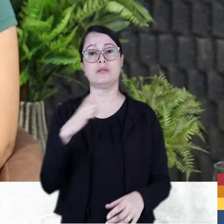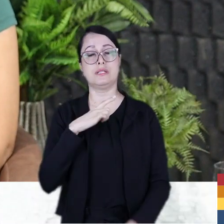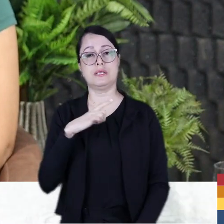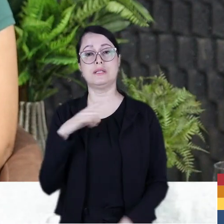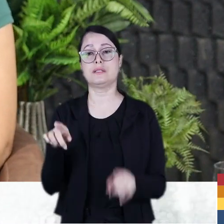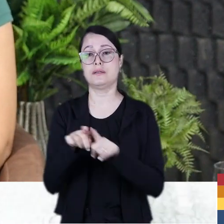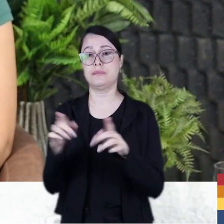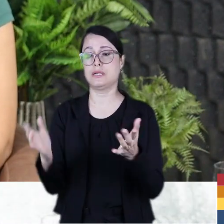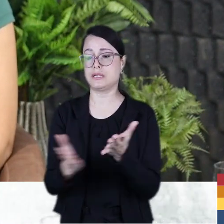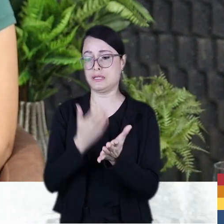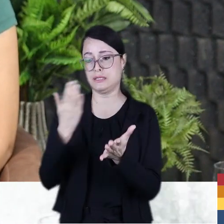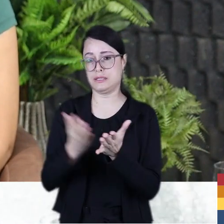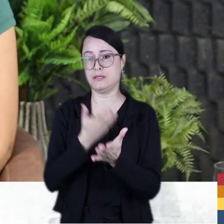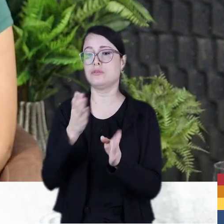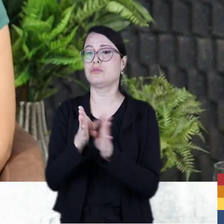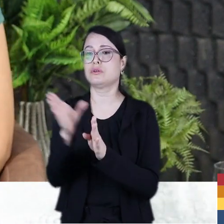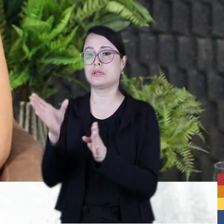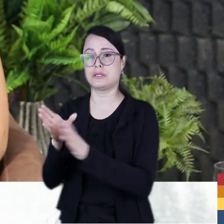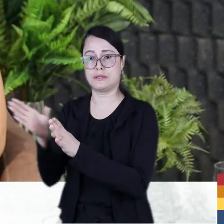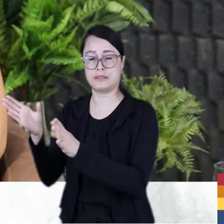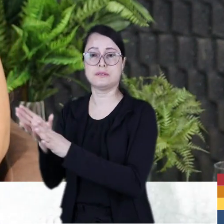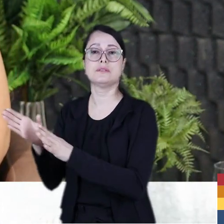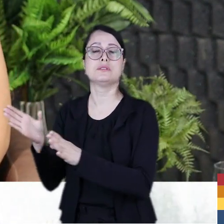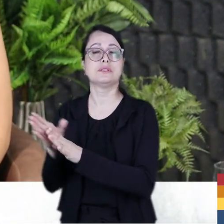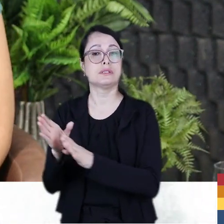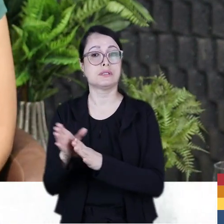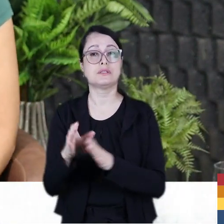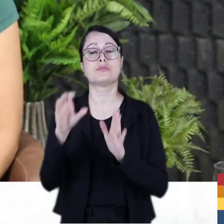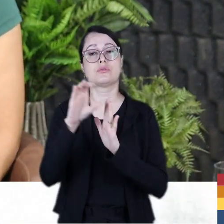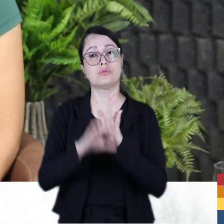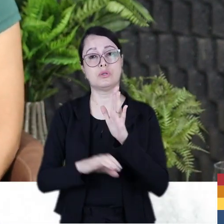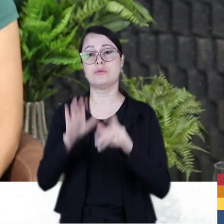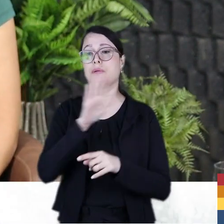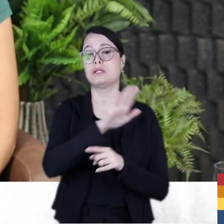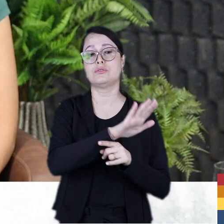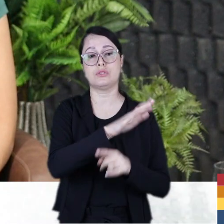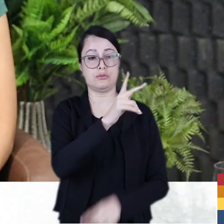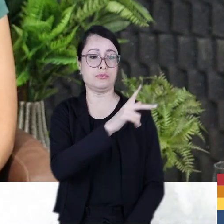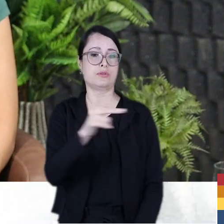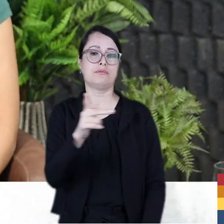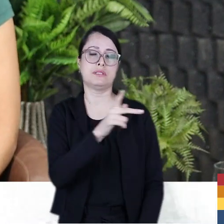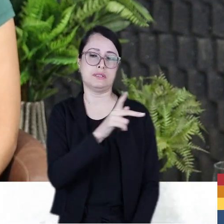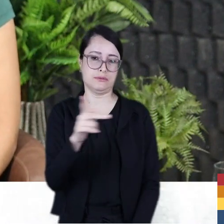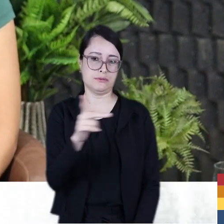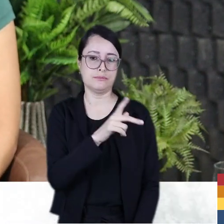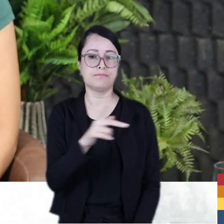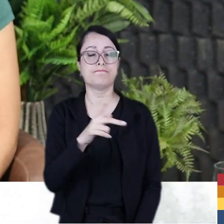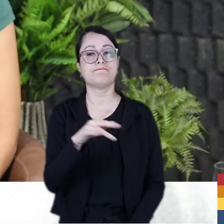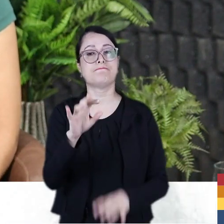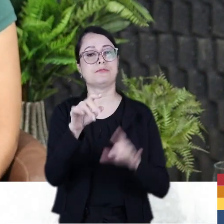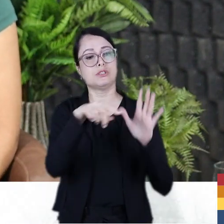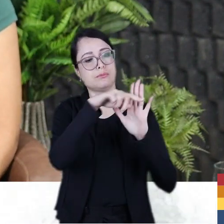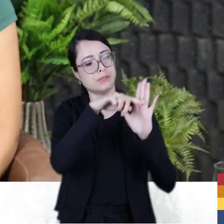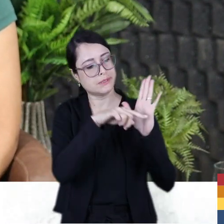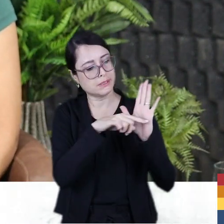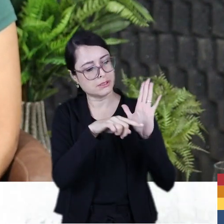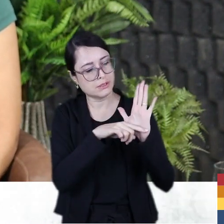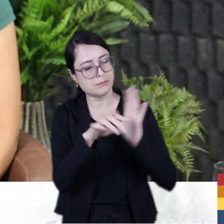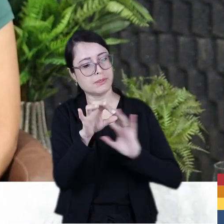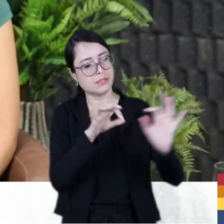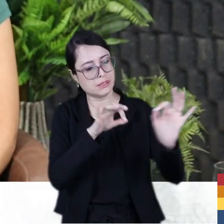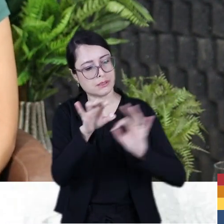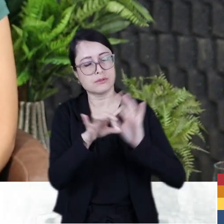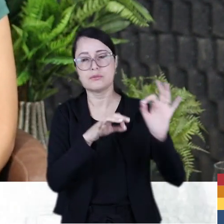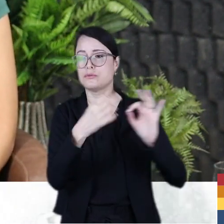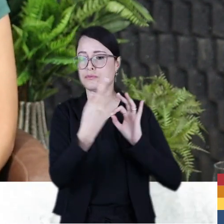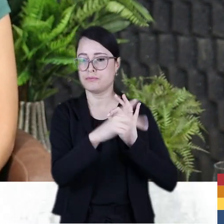processo formativo, né, inclusive dos seminários que já aconteceram, dessa mesa também de